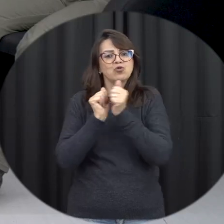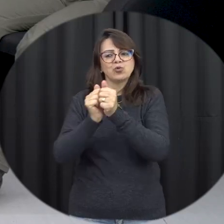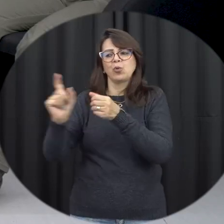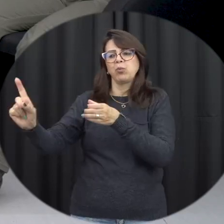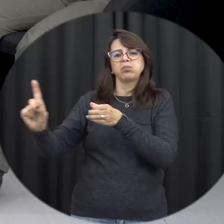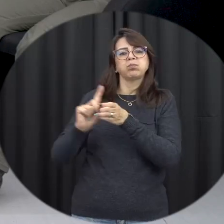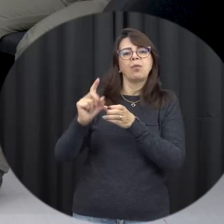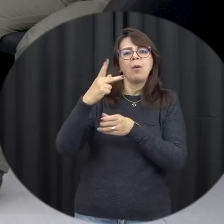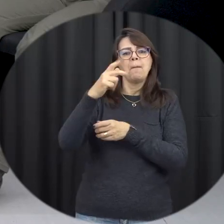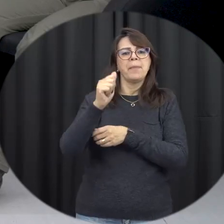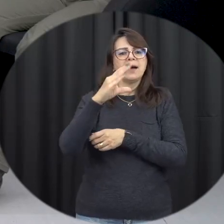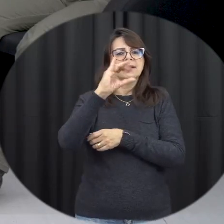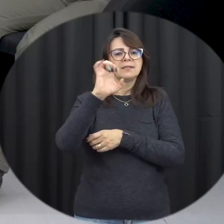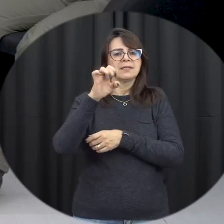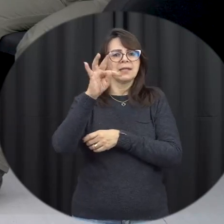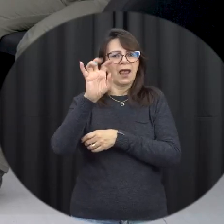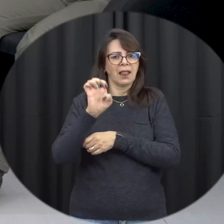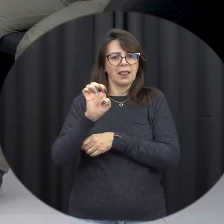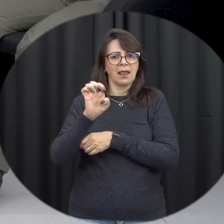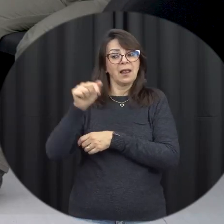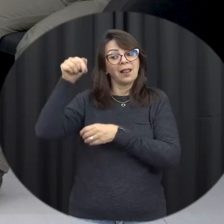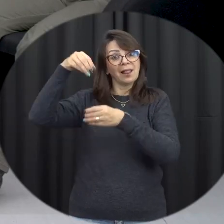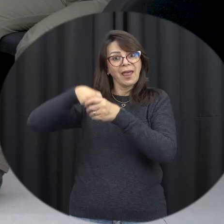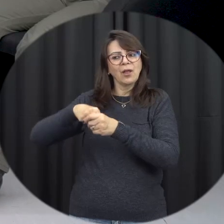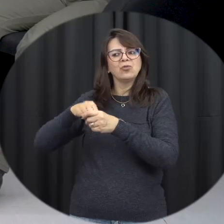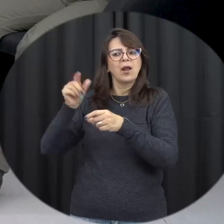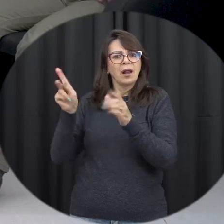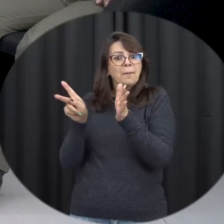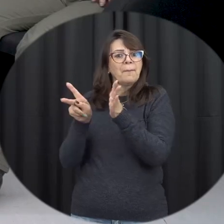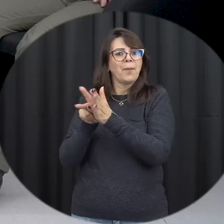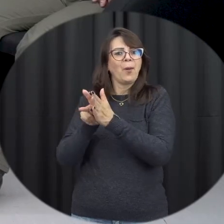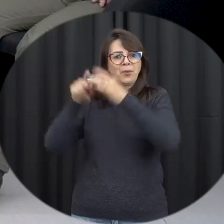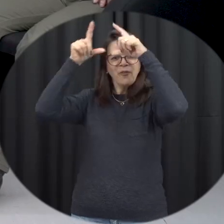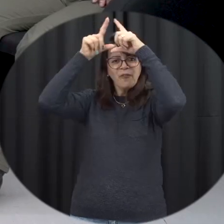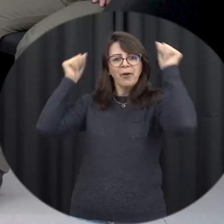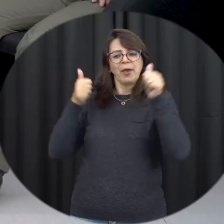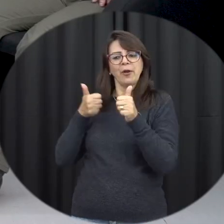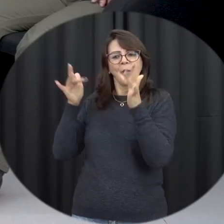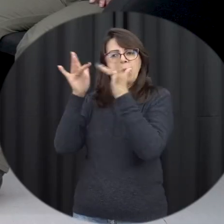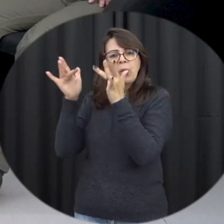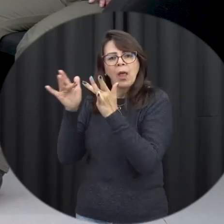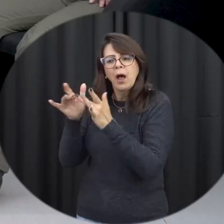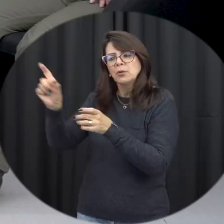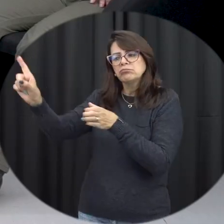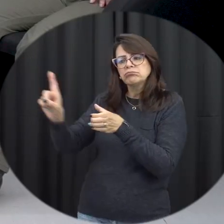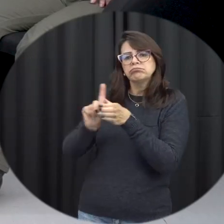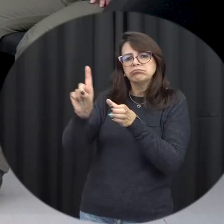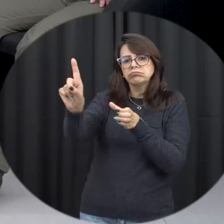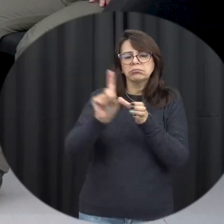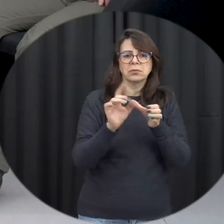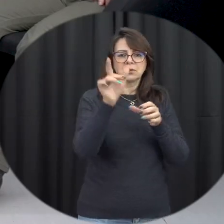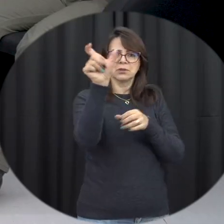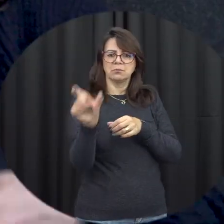pessoas de fora poderiam ver outra coisa, mas lá dentro o protagonismo era do enfermeiro. Então eu falei assim, eu me apaixonei. E eu tentando